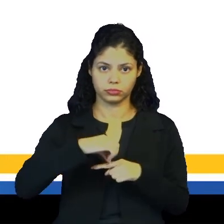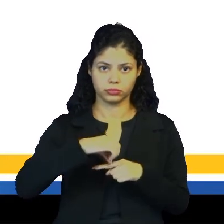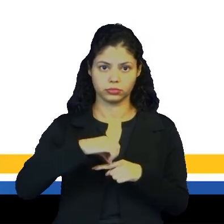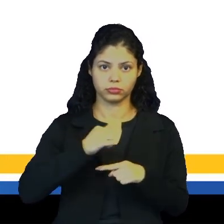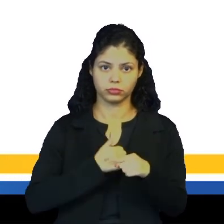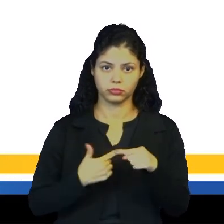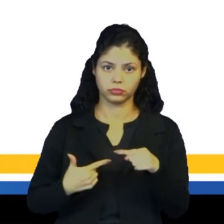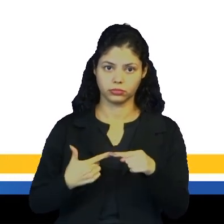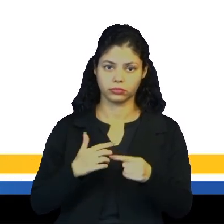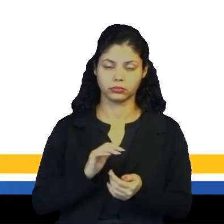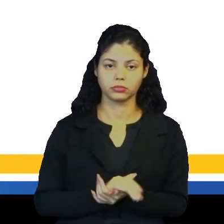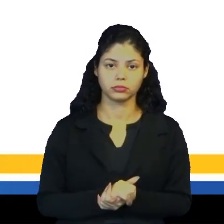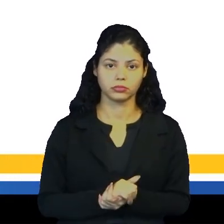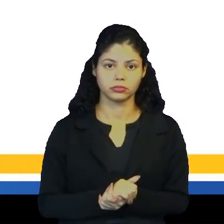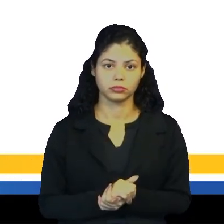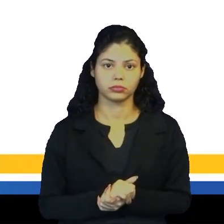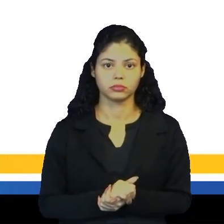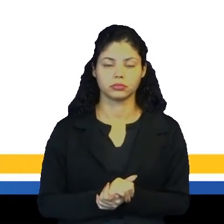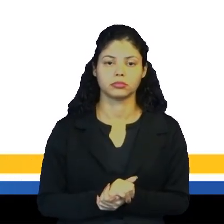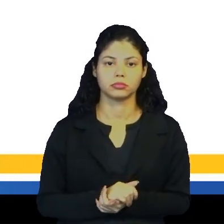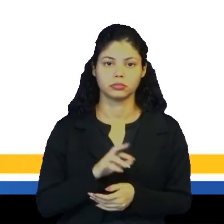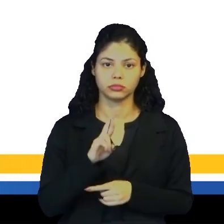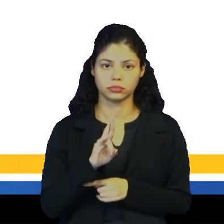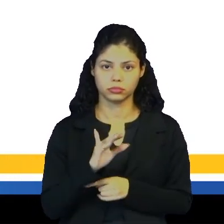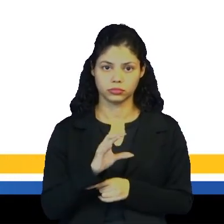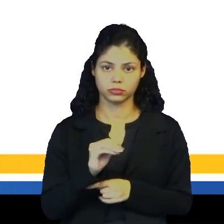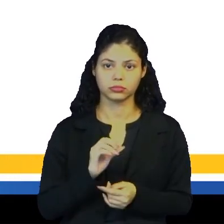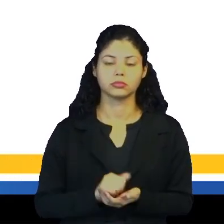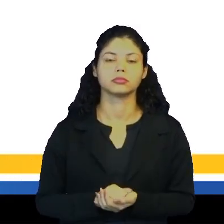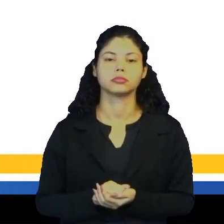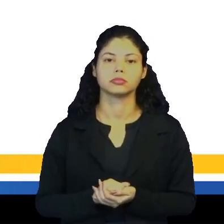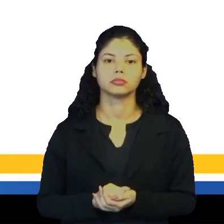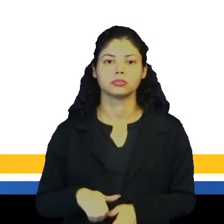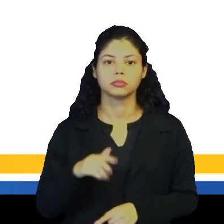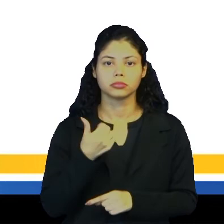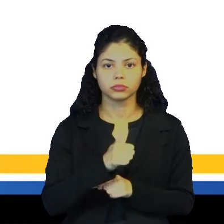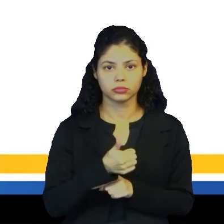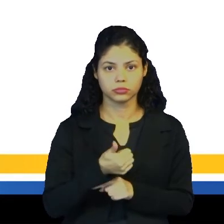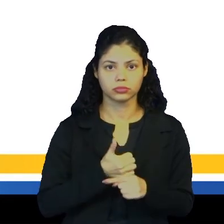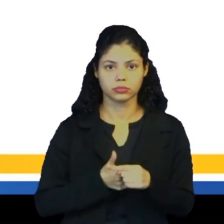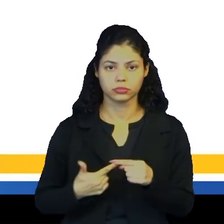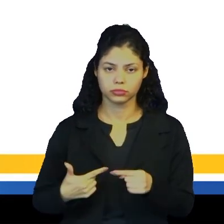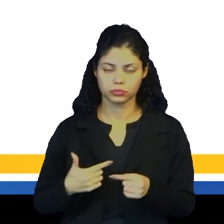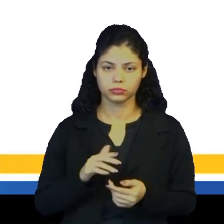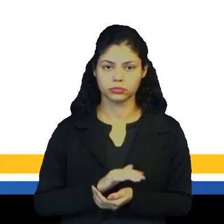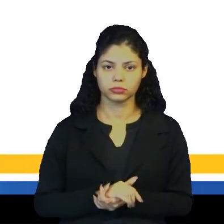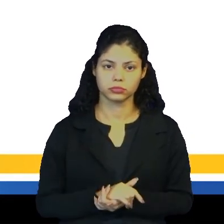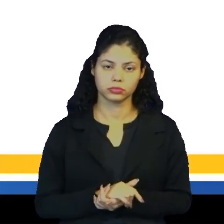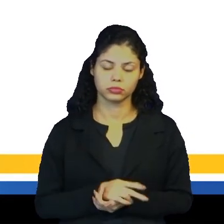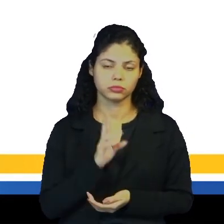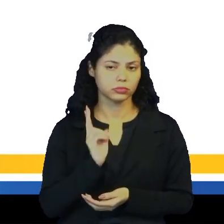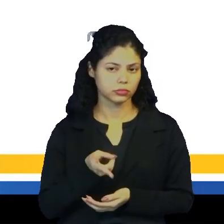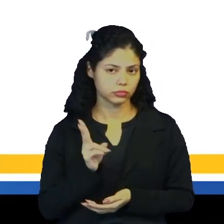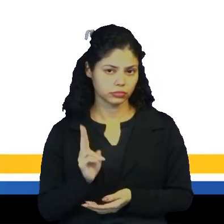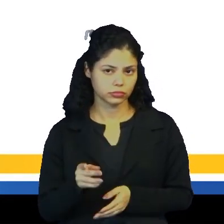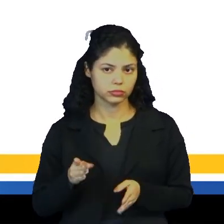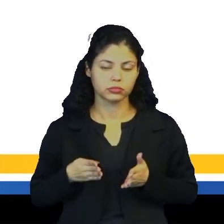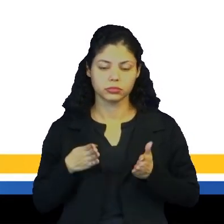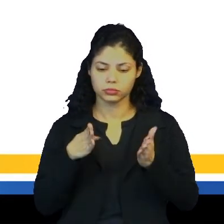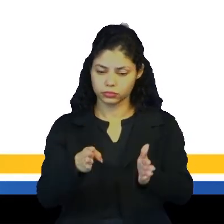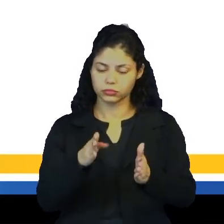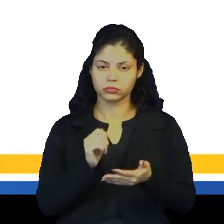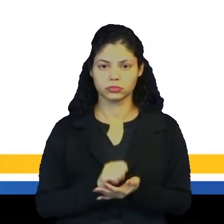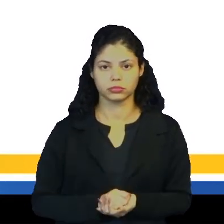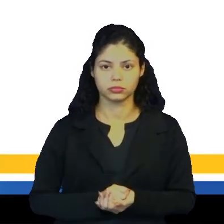9 sobre 12 da trilha. Rico percorreu 11 sobre 12 dessa mesma